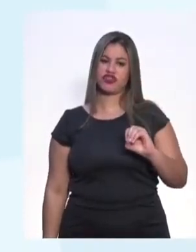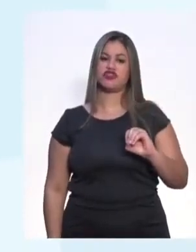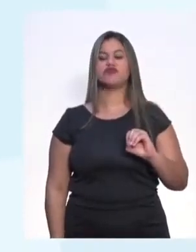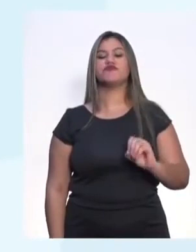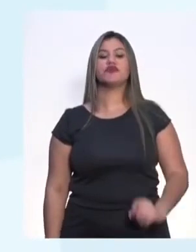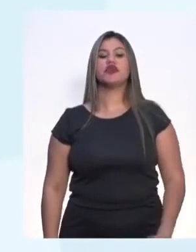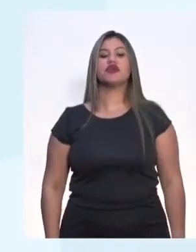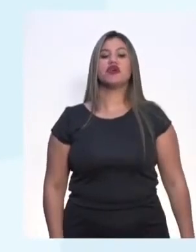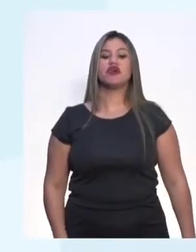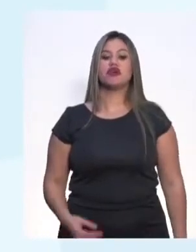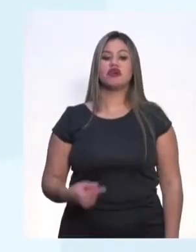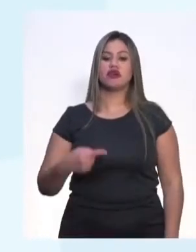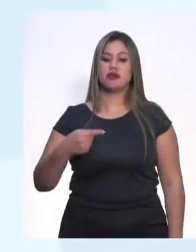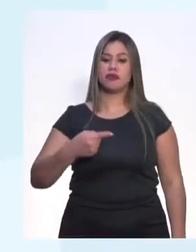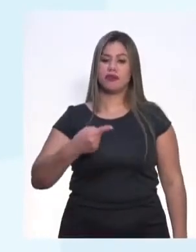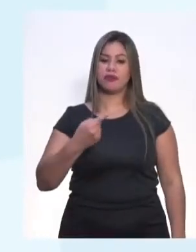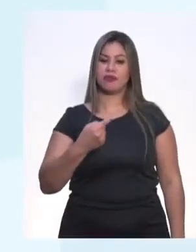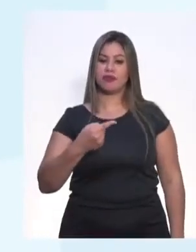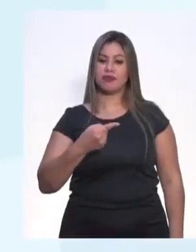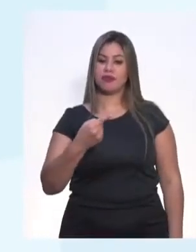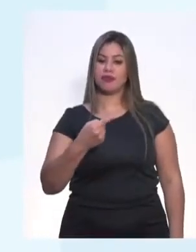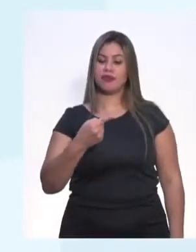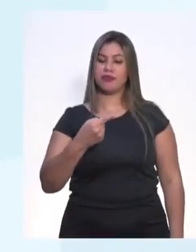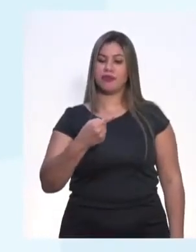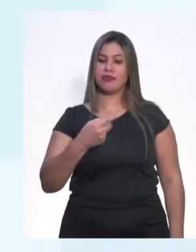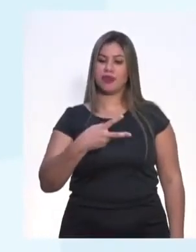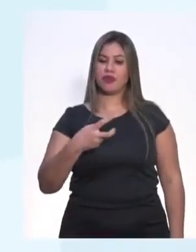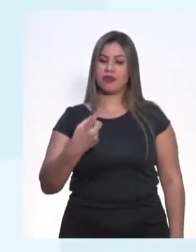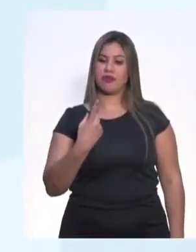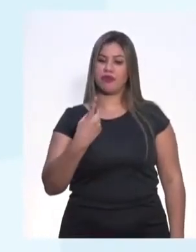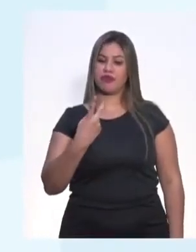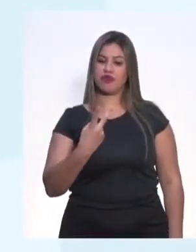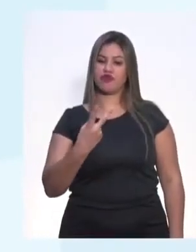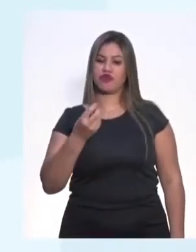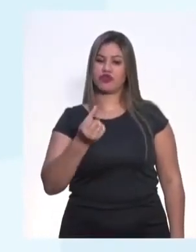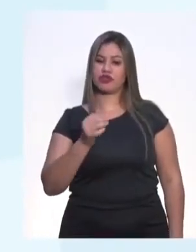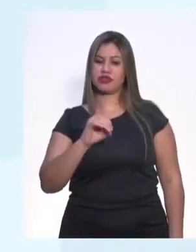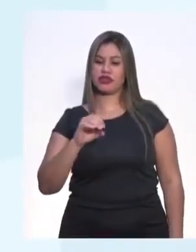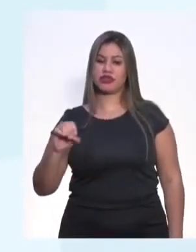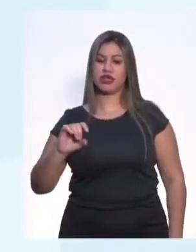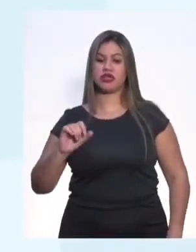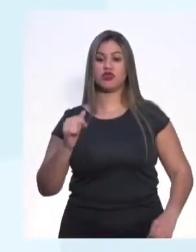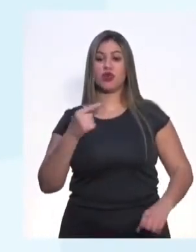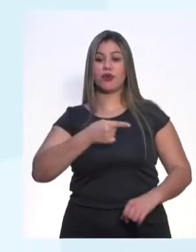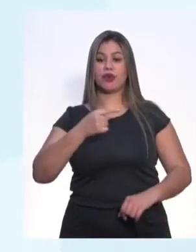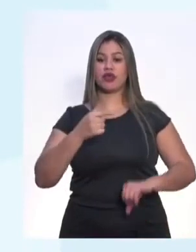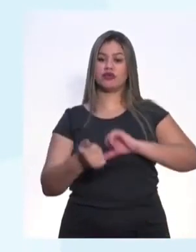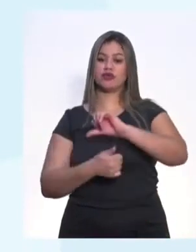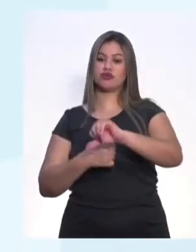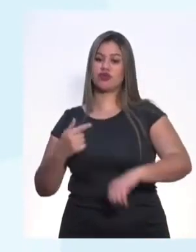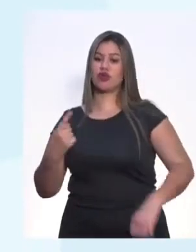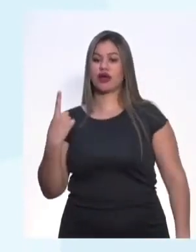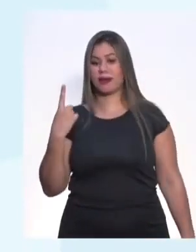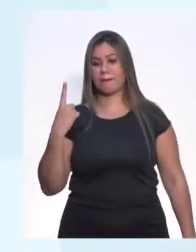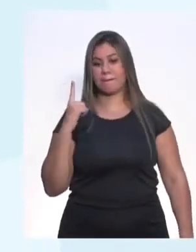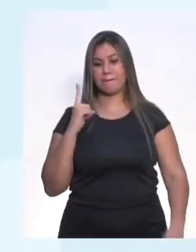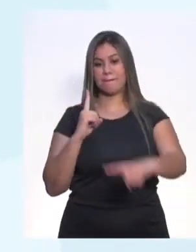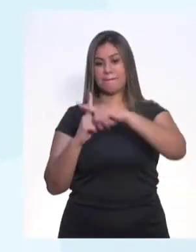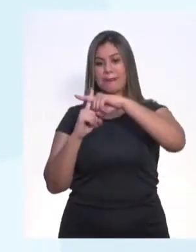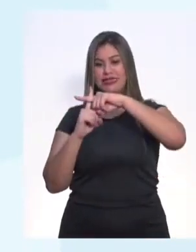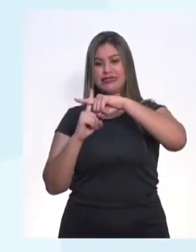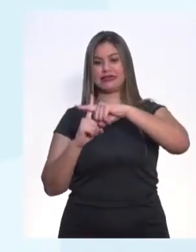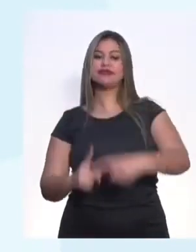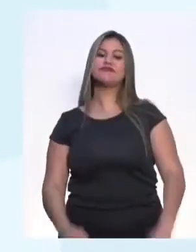520x. Então, esse 1.040 vai ter que ir para o outro lado da equação, mudando a operação de menos para